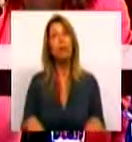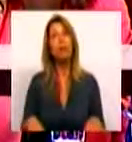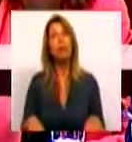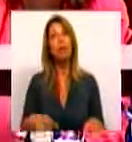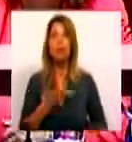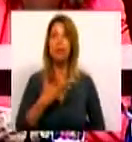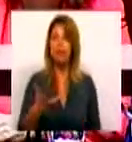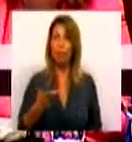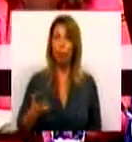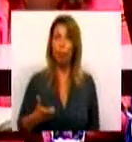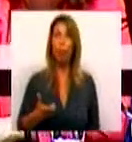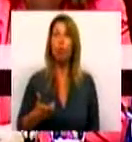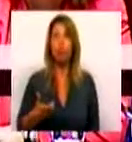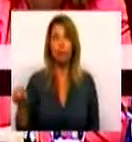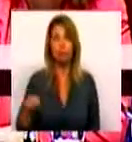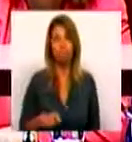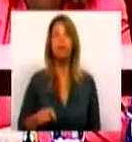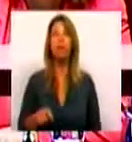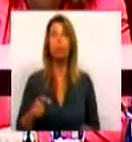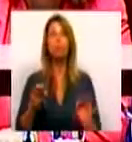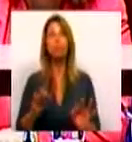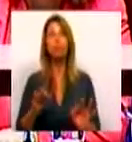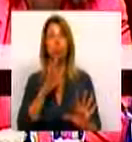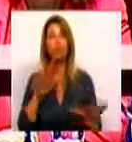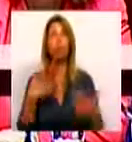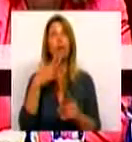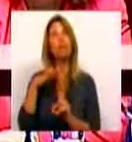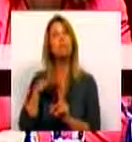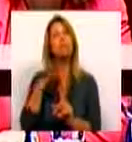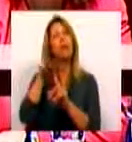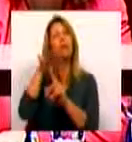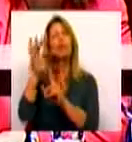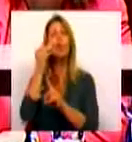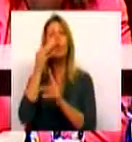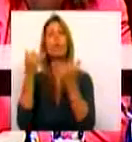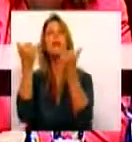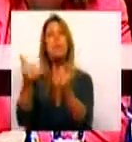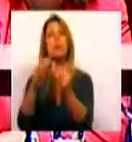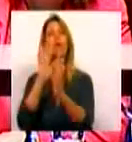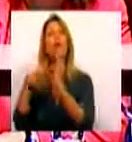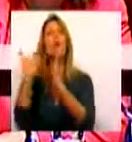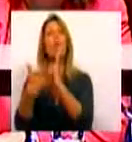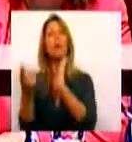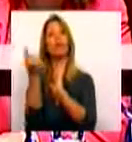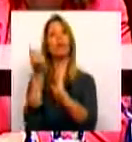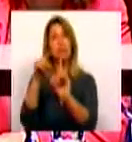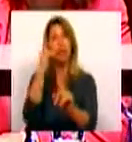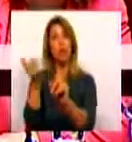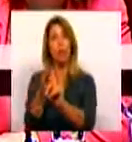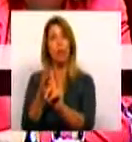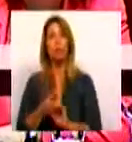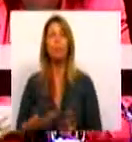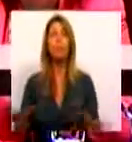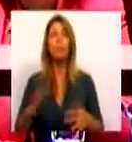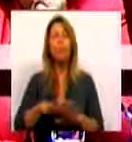de dezembro, de forma a precisamente poder influenciar o desenho final do próximo quadro financeiro plurianual. Quanto ao